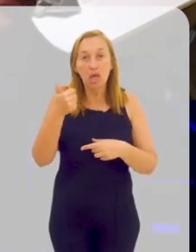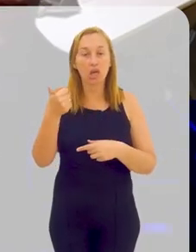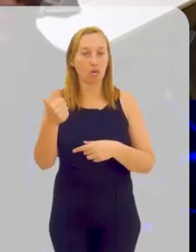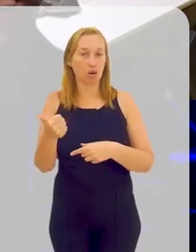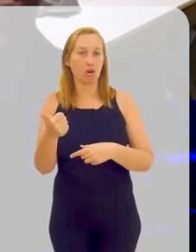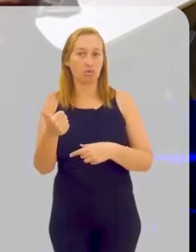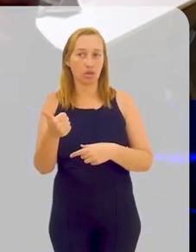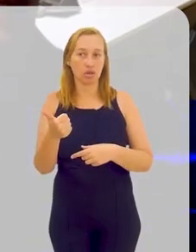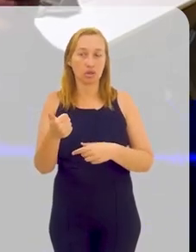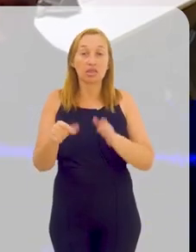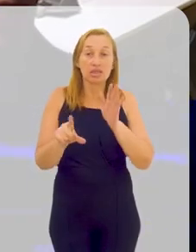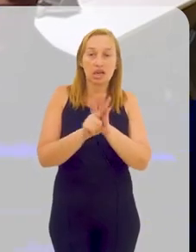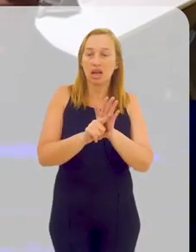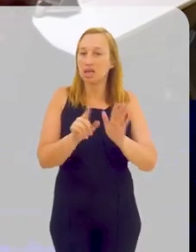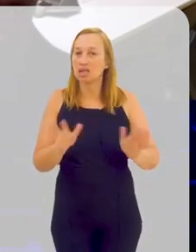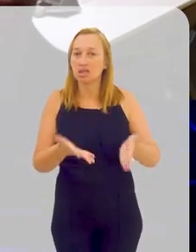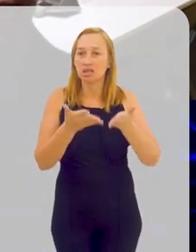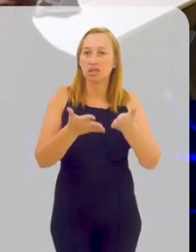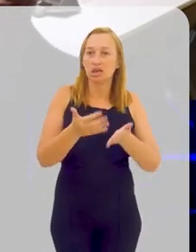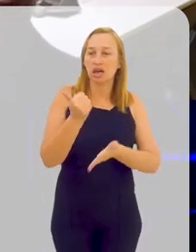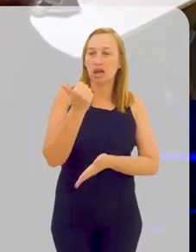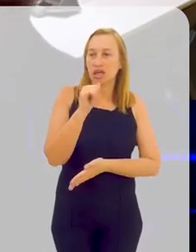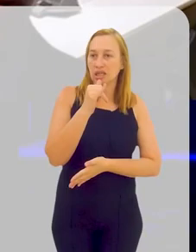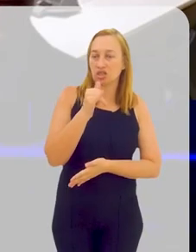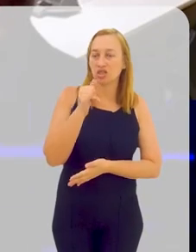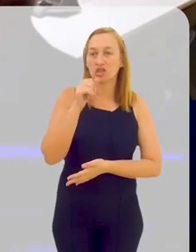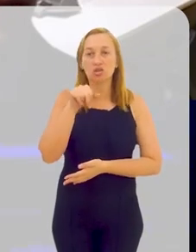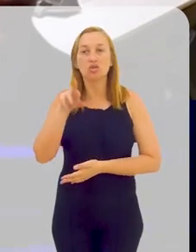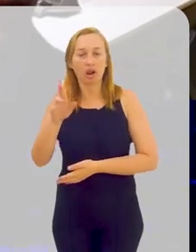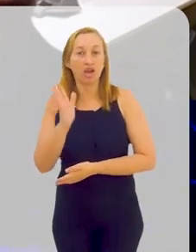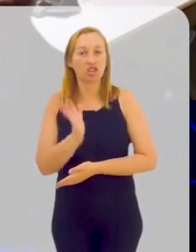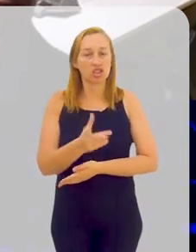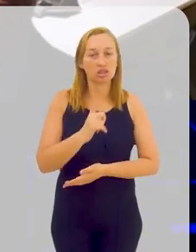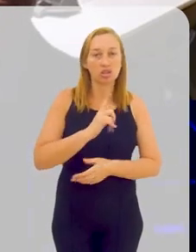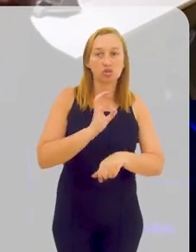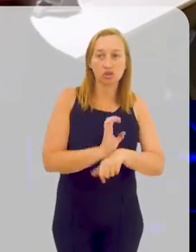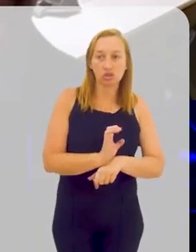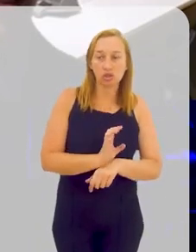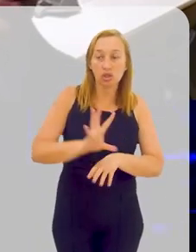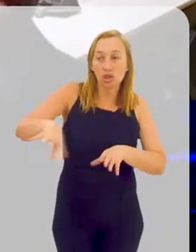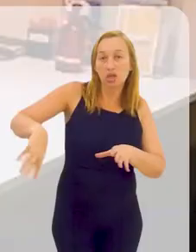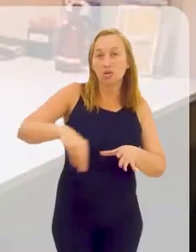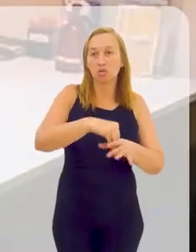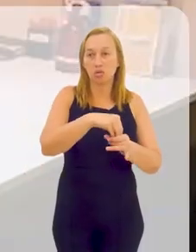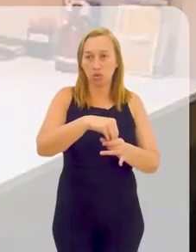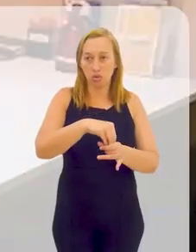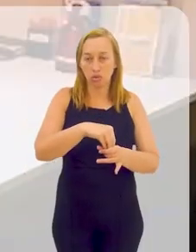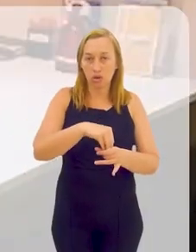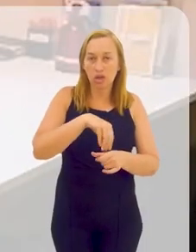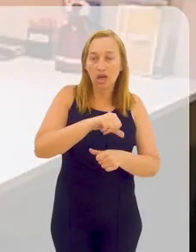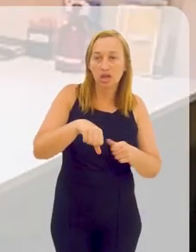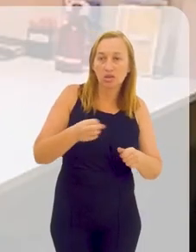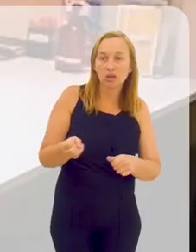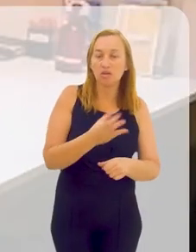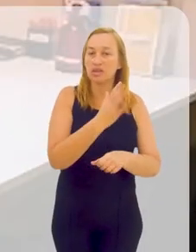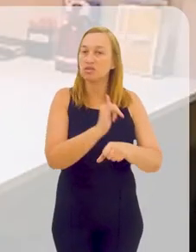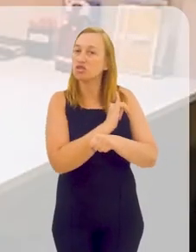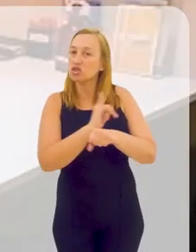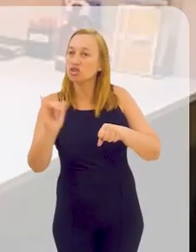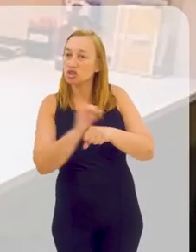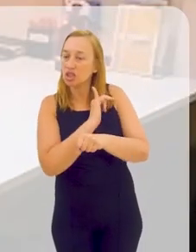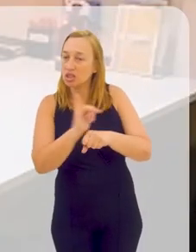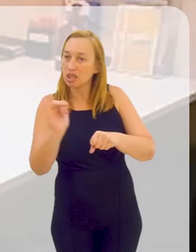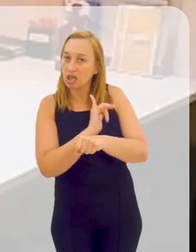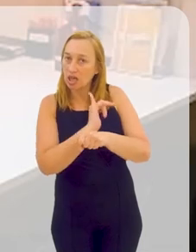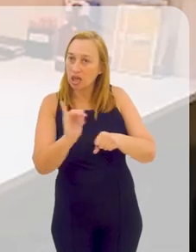aprimoramento nessa lei de incentivo a energia solar que já existia no estado incorporando inovações